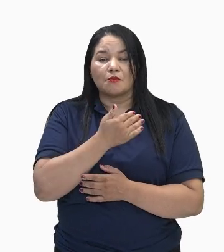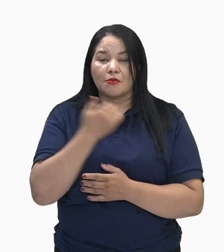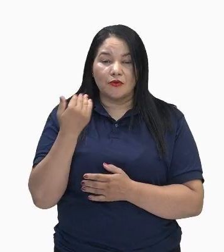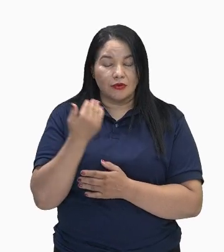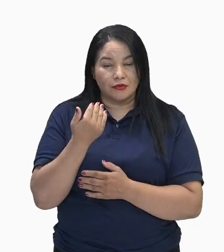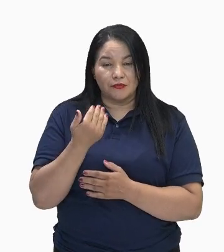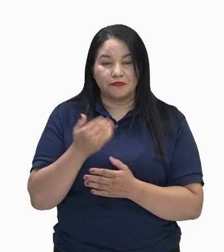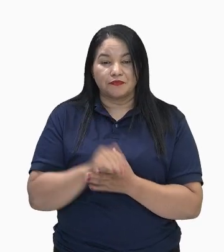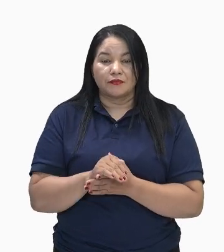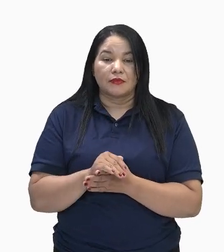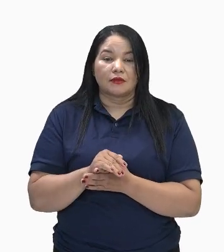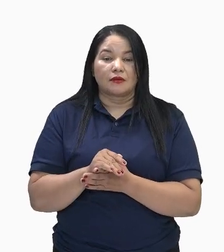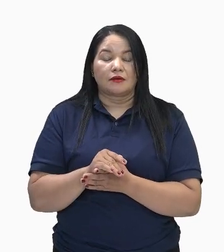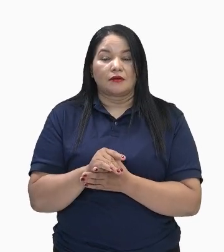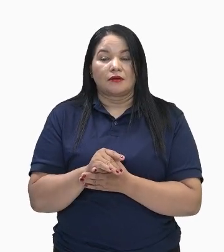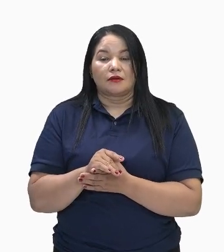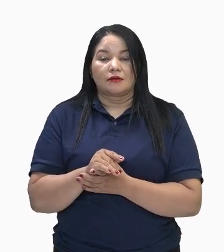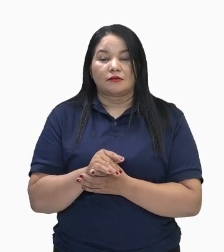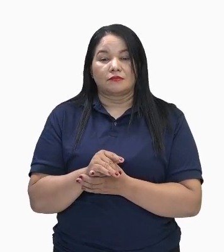presente, em